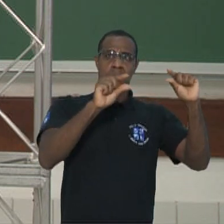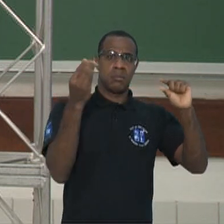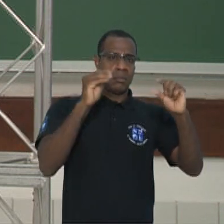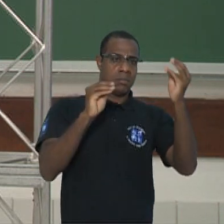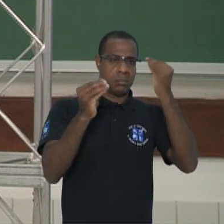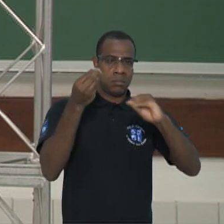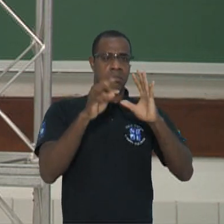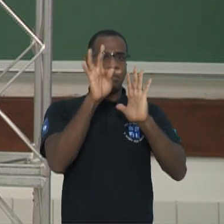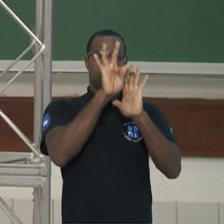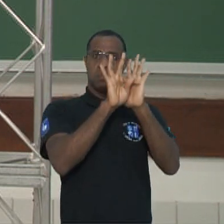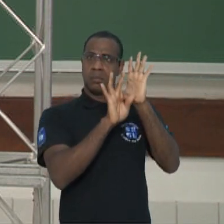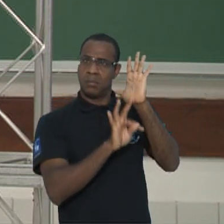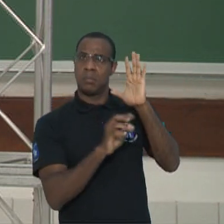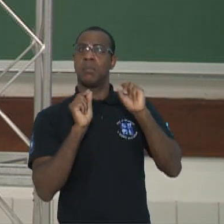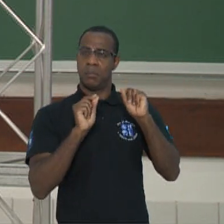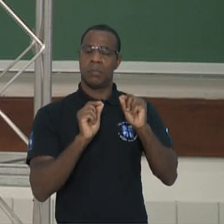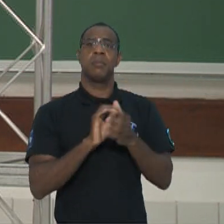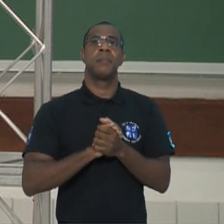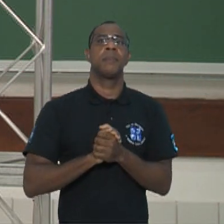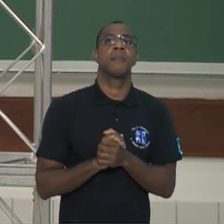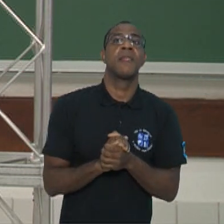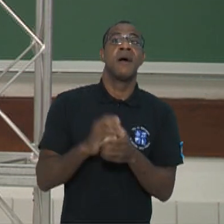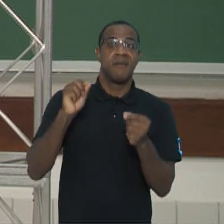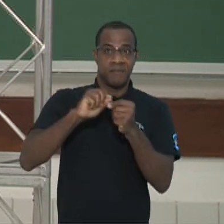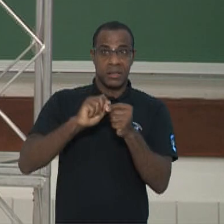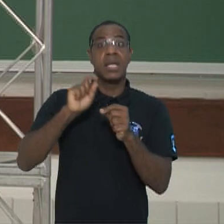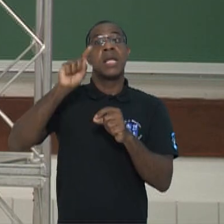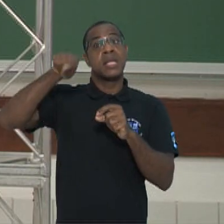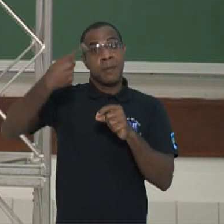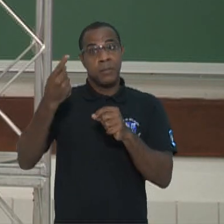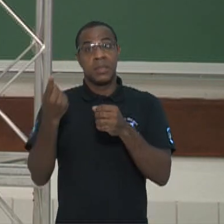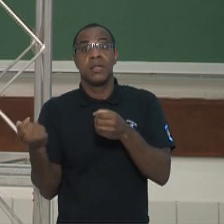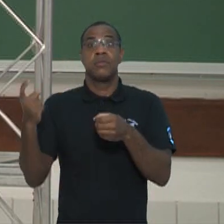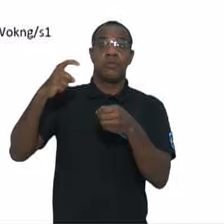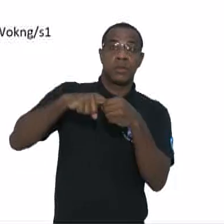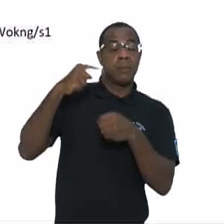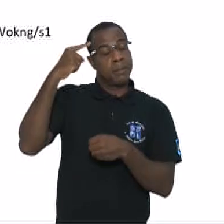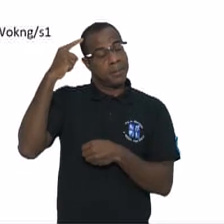um texto mais longo, então façam aí, a gente já volta para pensar juntos a respeito.